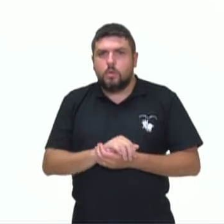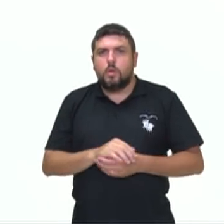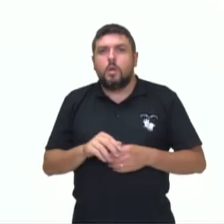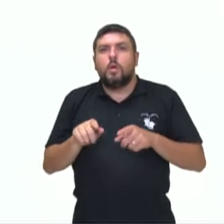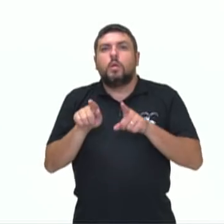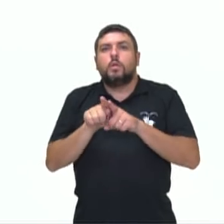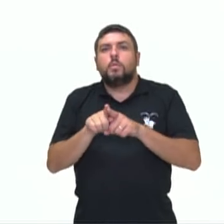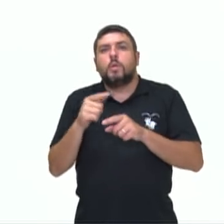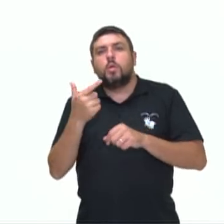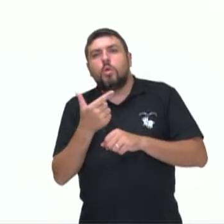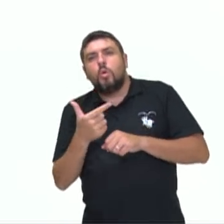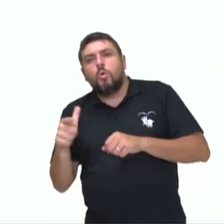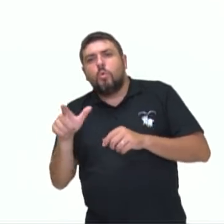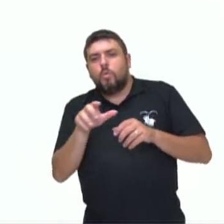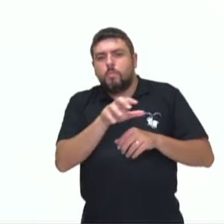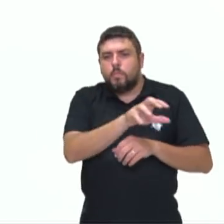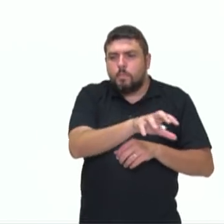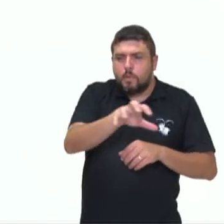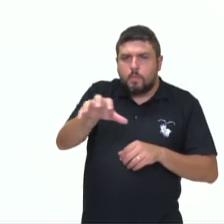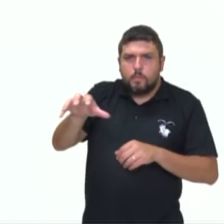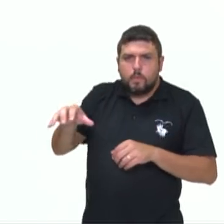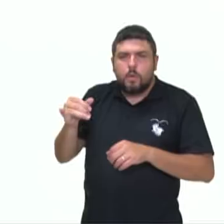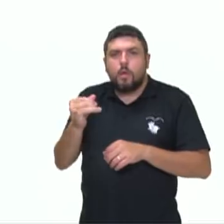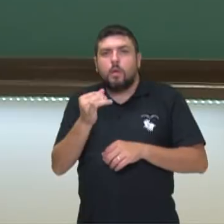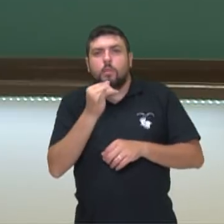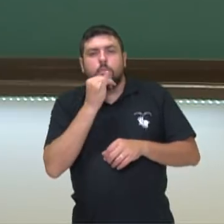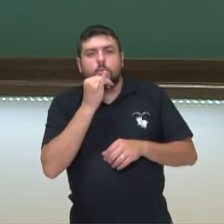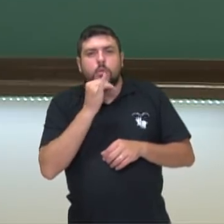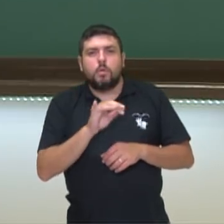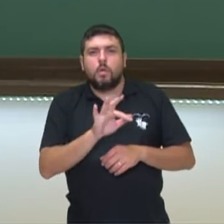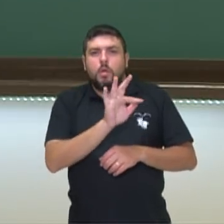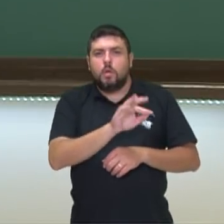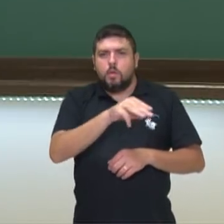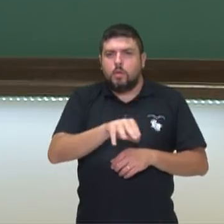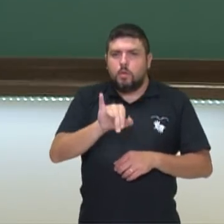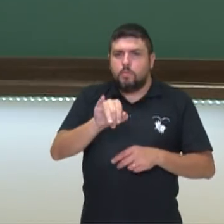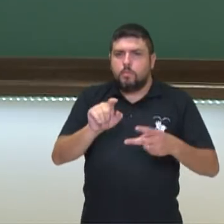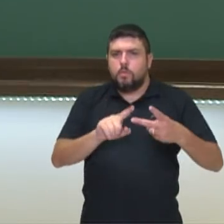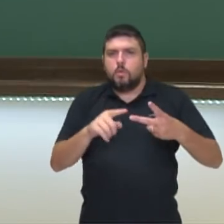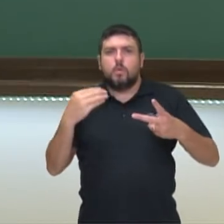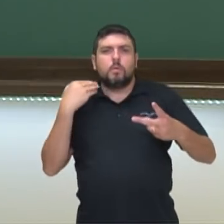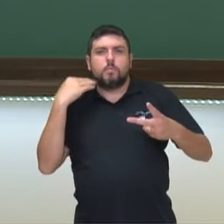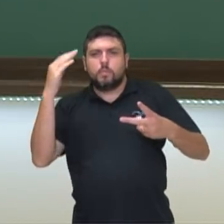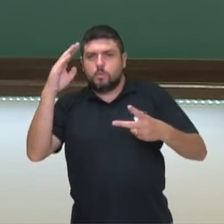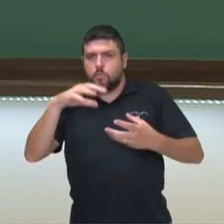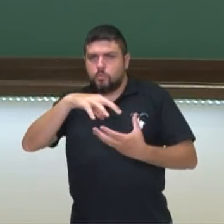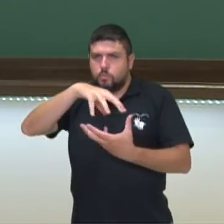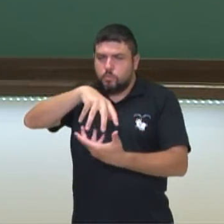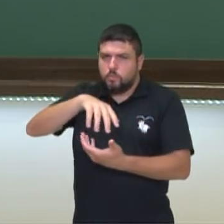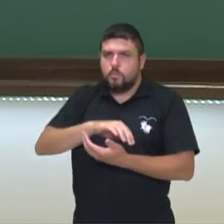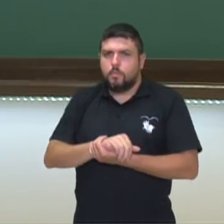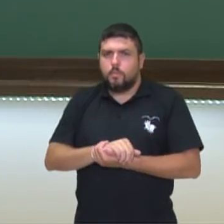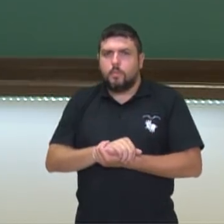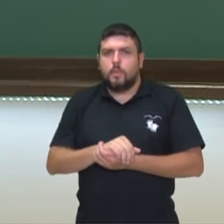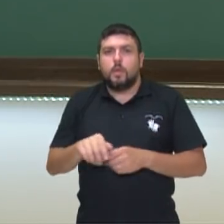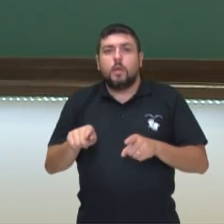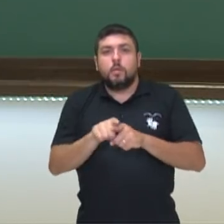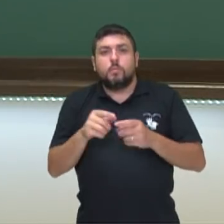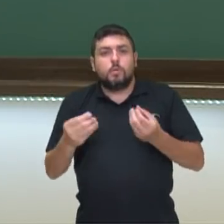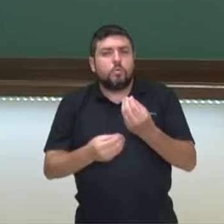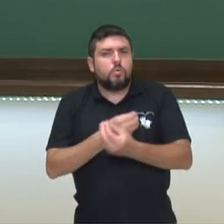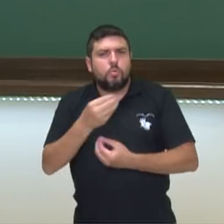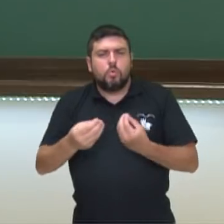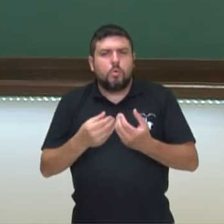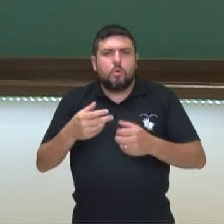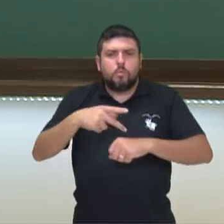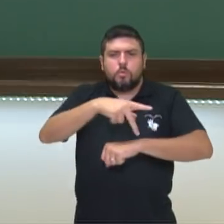outras organizações também, como, por exemplo, o FMI e o Banco Mundial, e essas relações que são estabelecidas